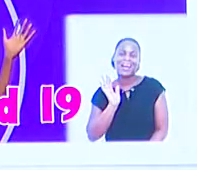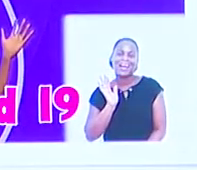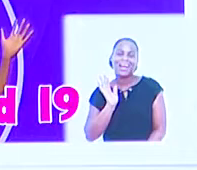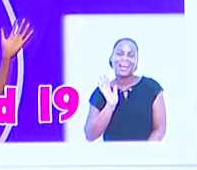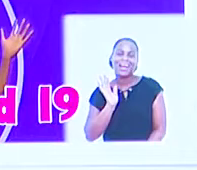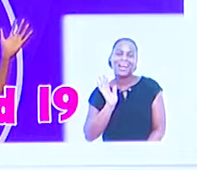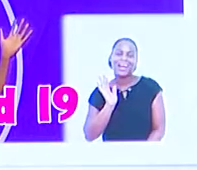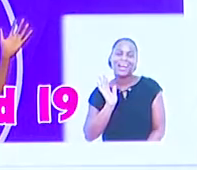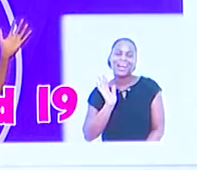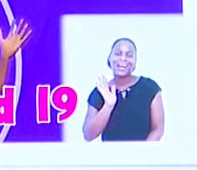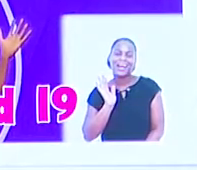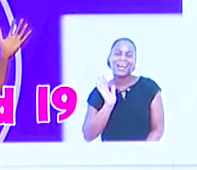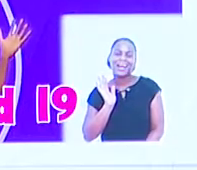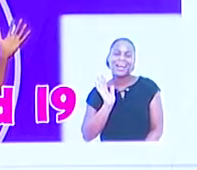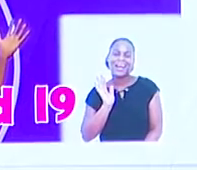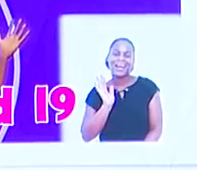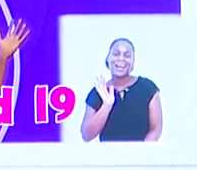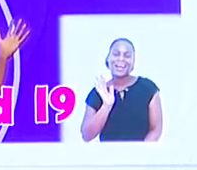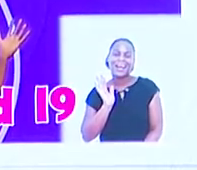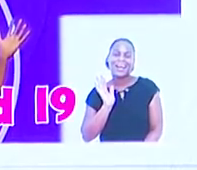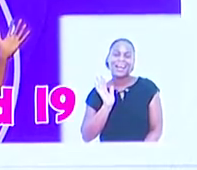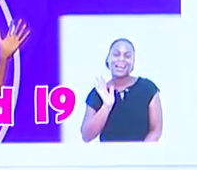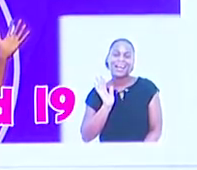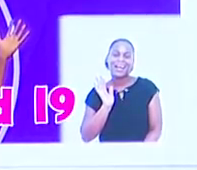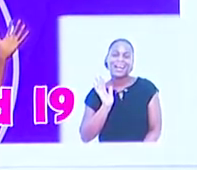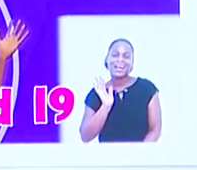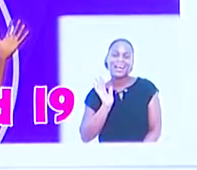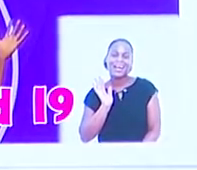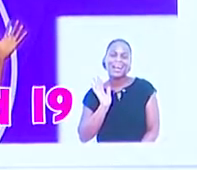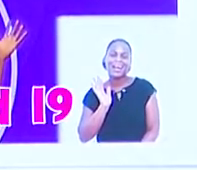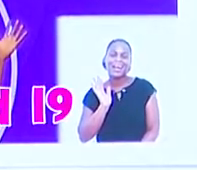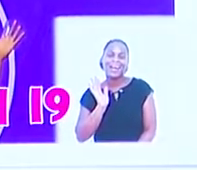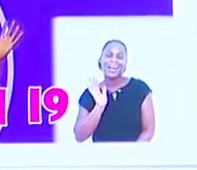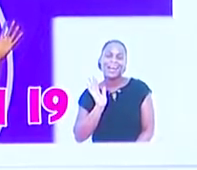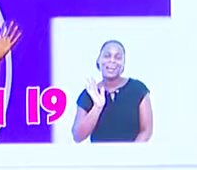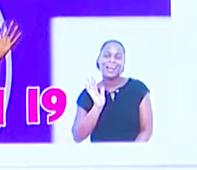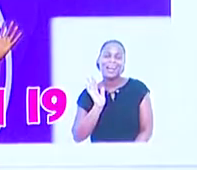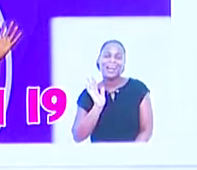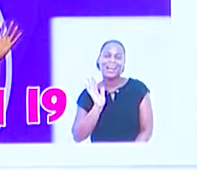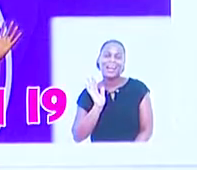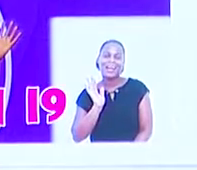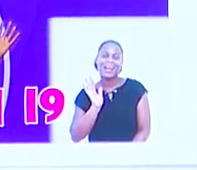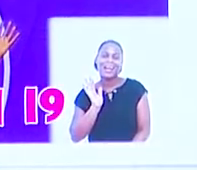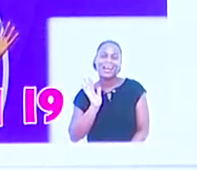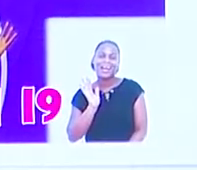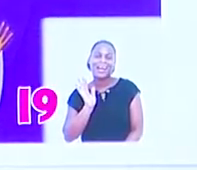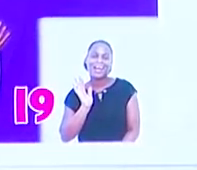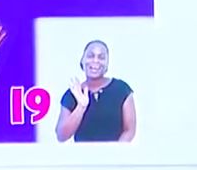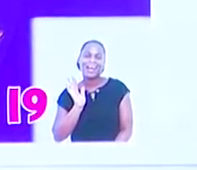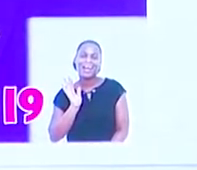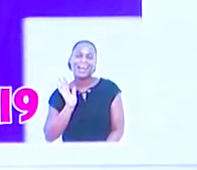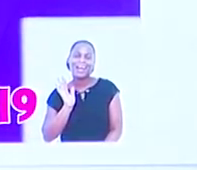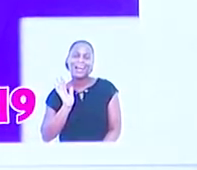sem Mira e o menino muito bem o menino também chama se chama assim muito bem